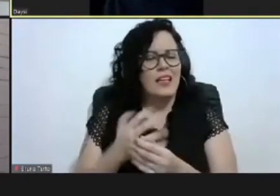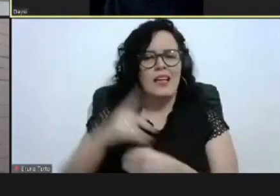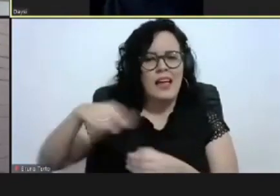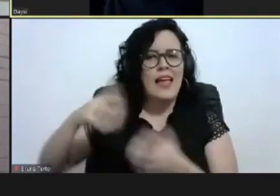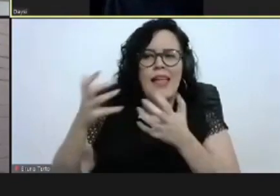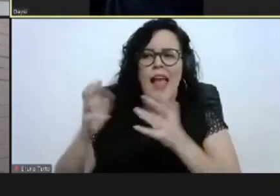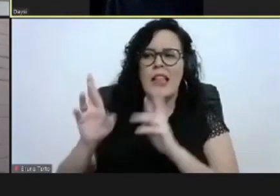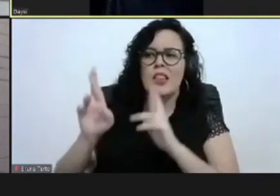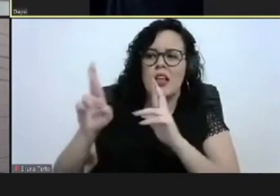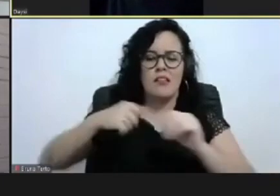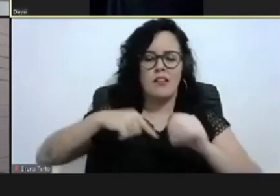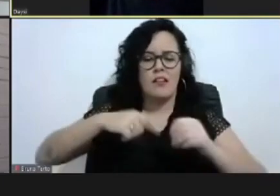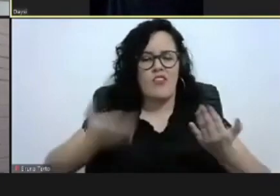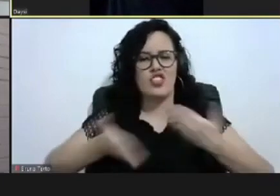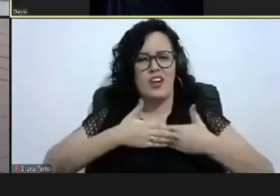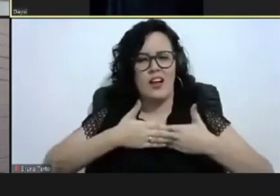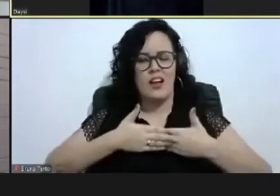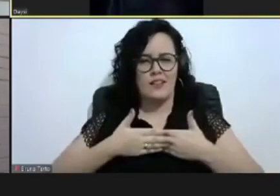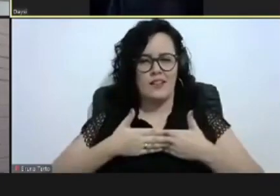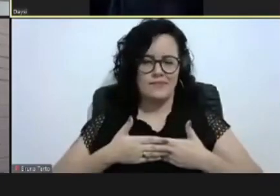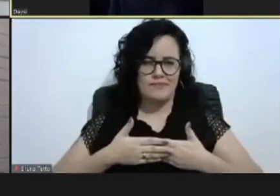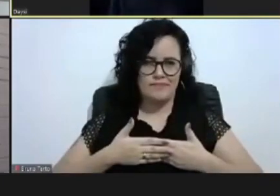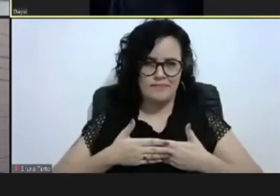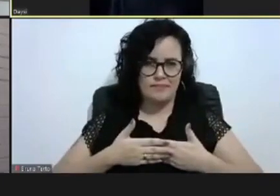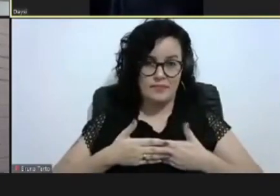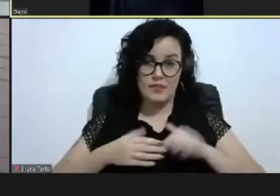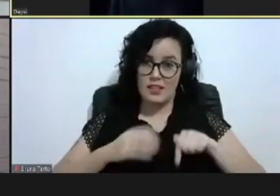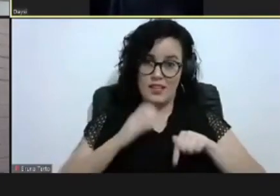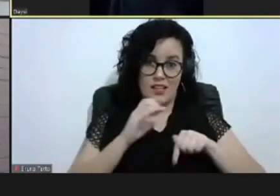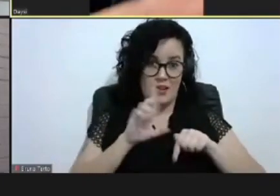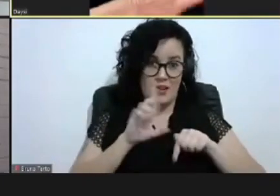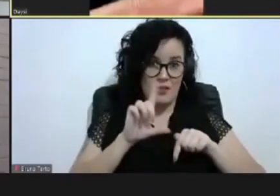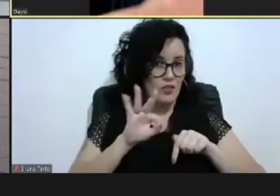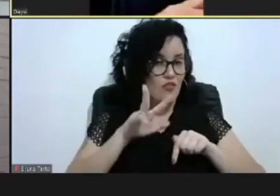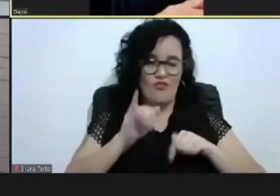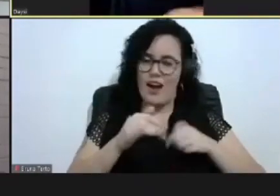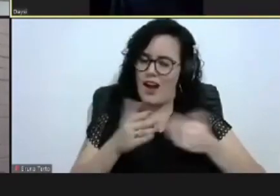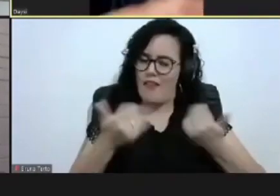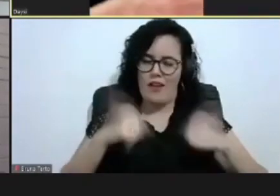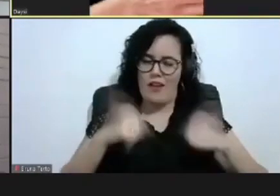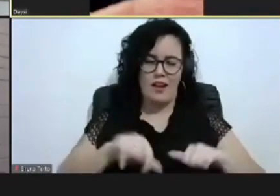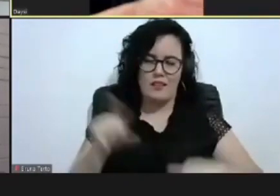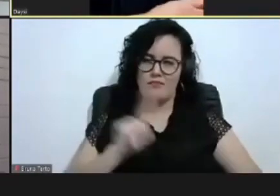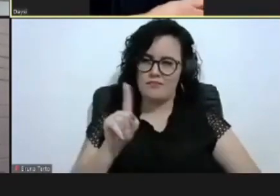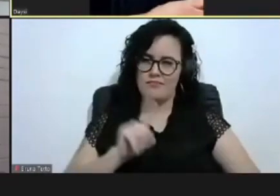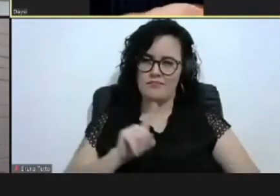que a CUT fechasse. Então, só de raiva, a CUT não fecha. Ela continua, ela é uma